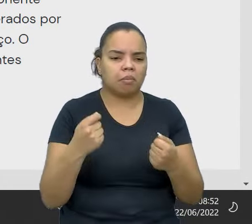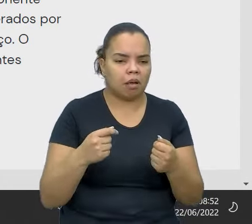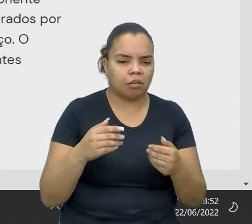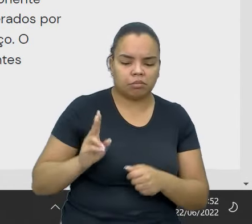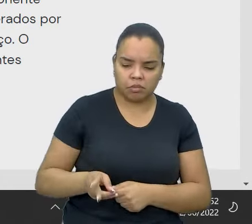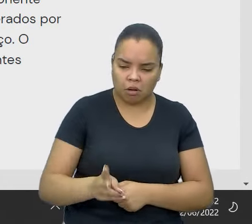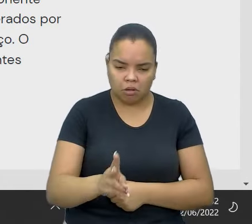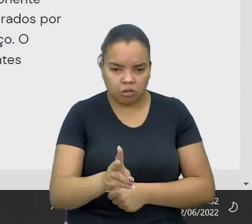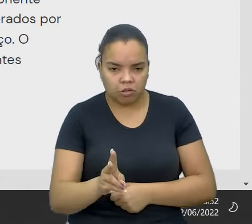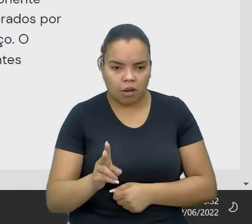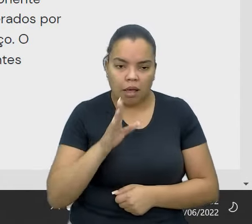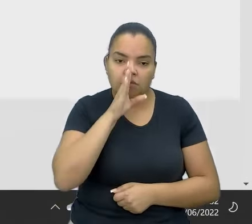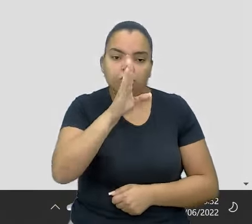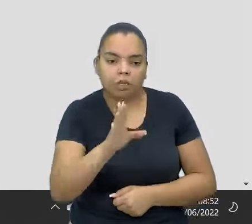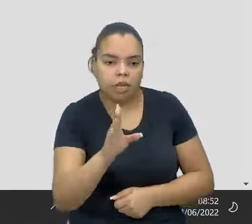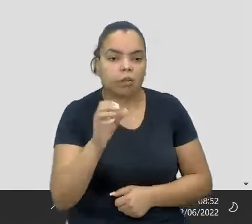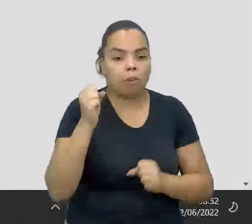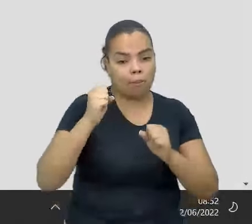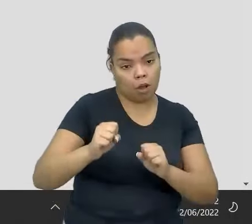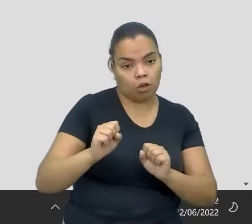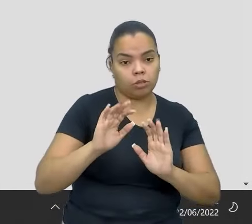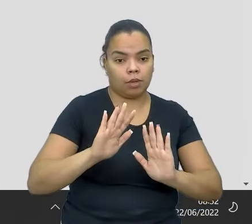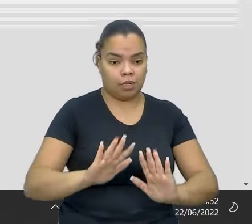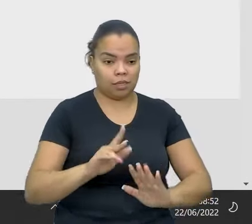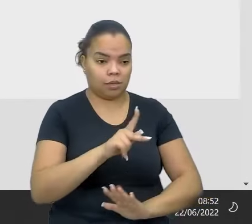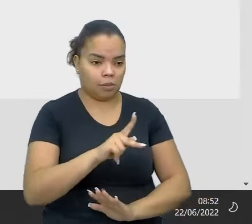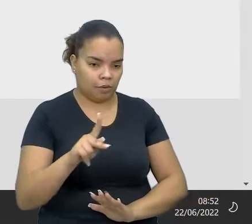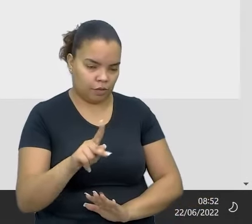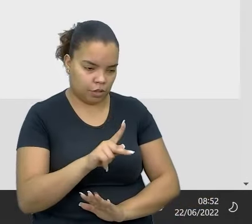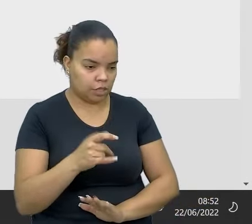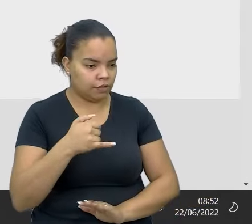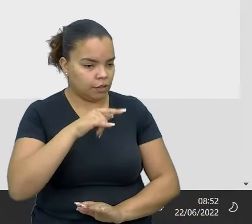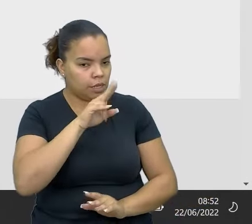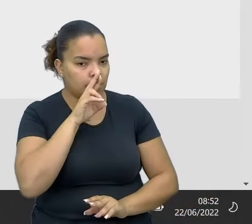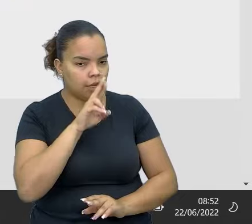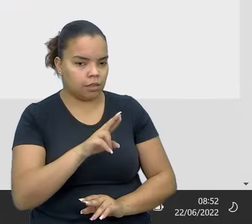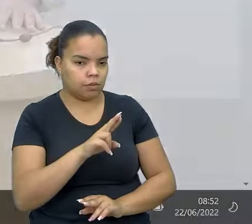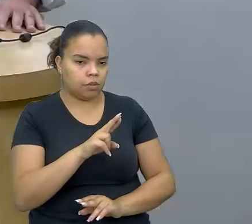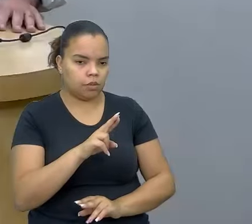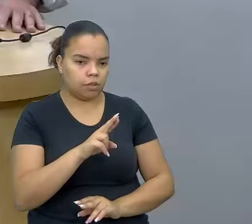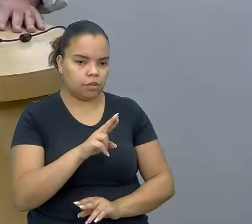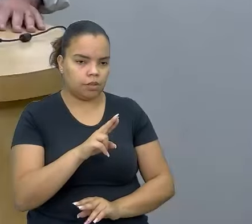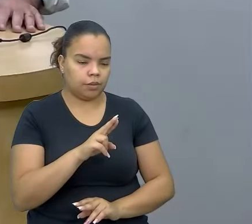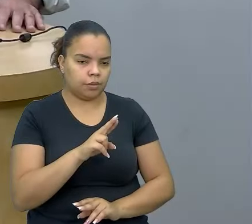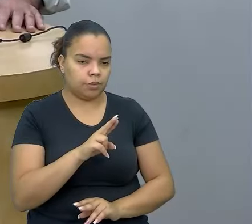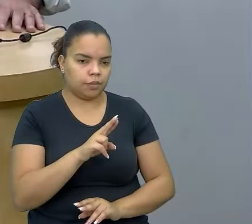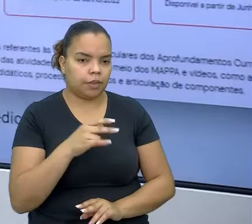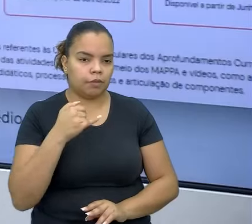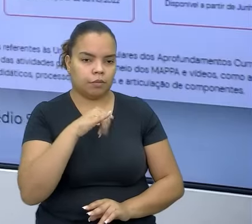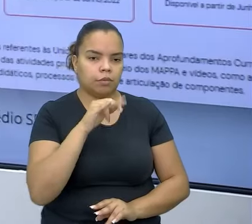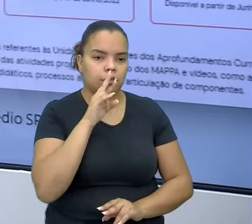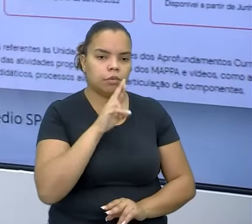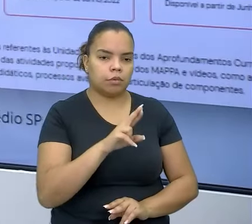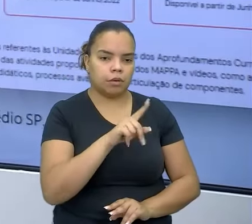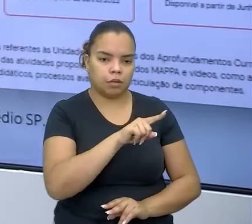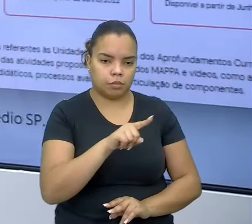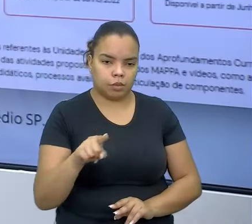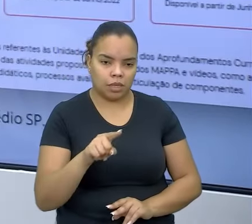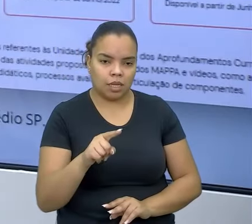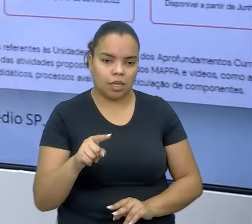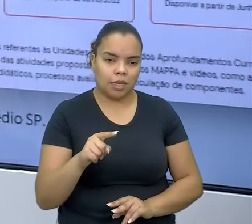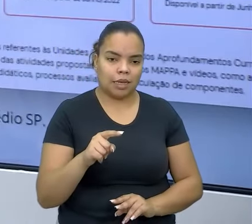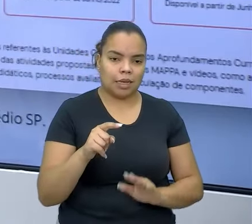3? Pode. Porém, professor, se você responder... Volta aqui um pouquinho, produção, por favor, a câmera. Se você responder as perguntas